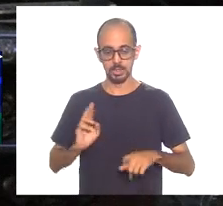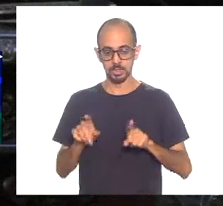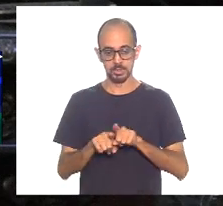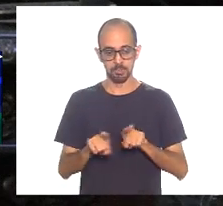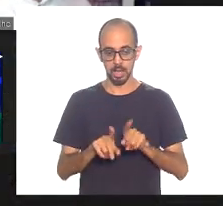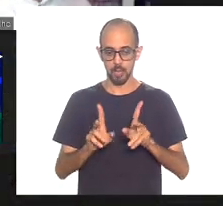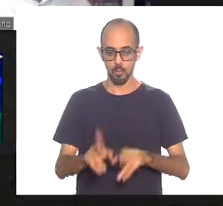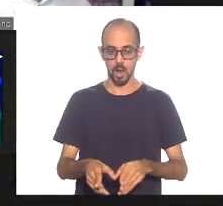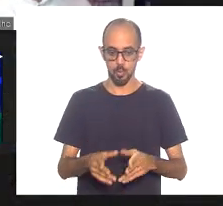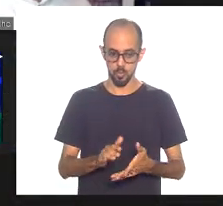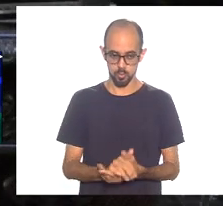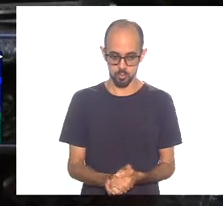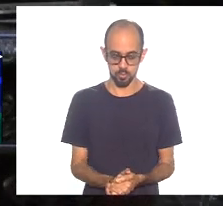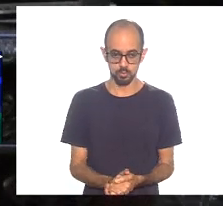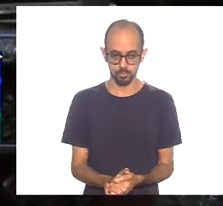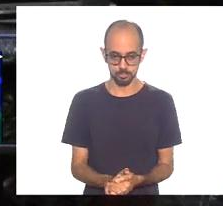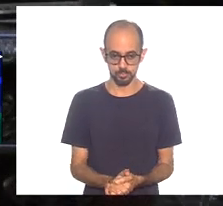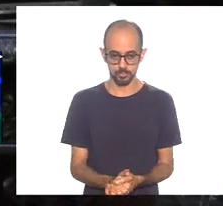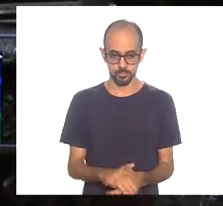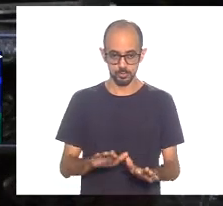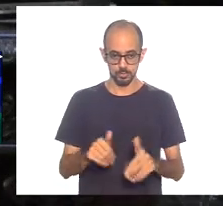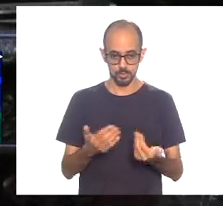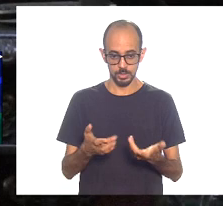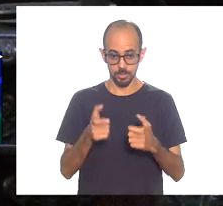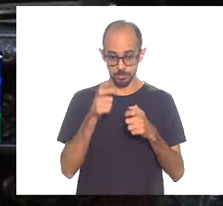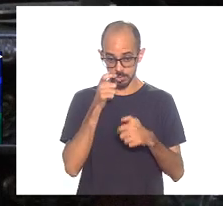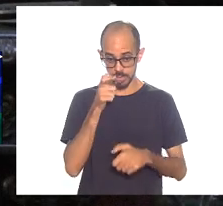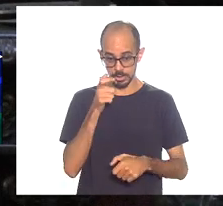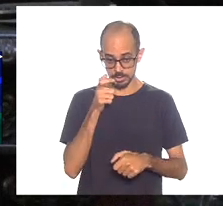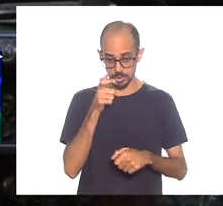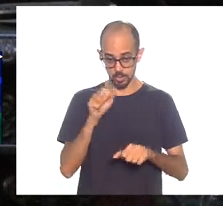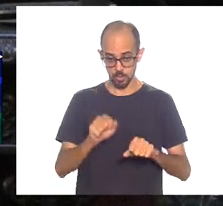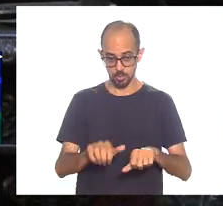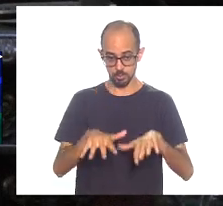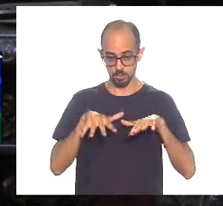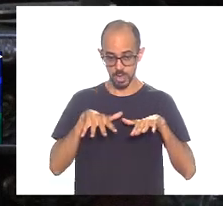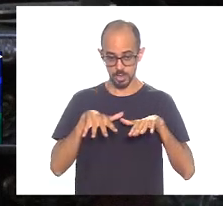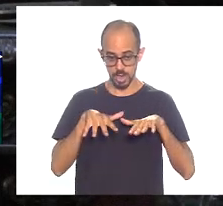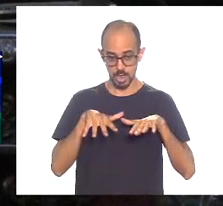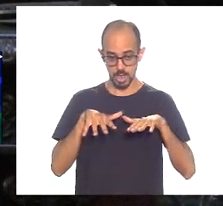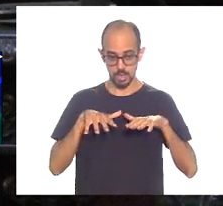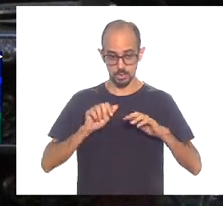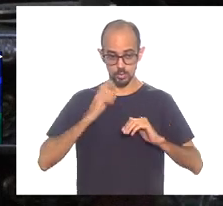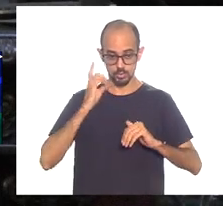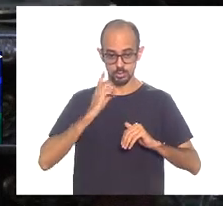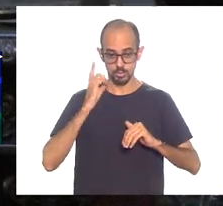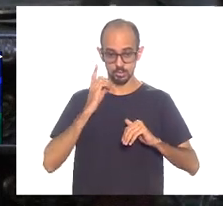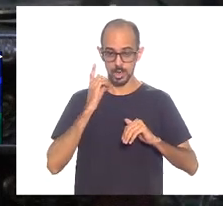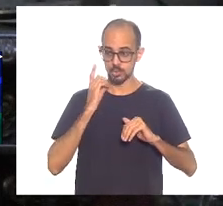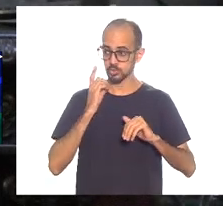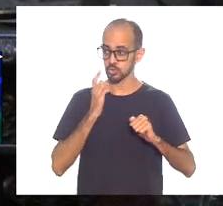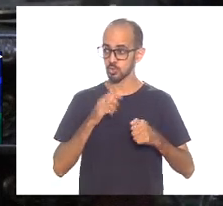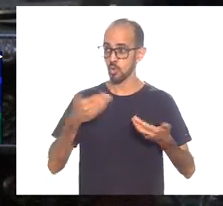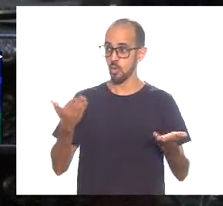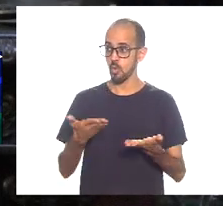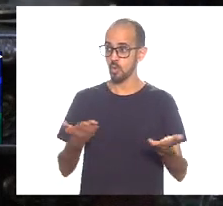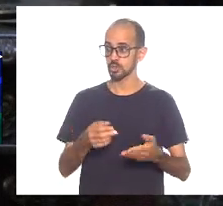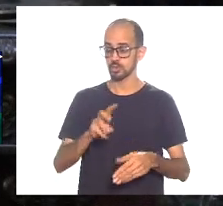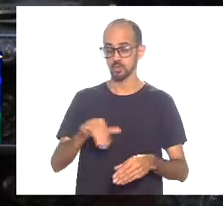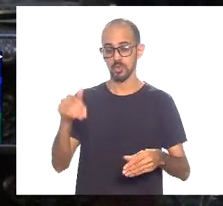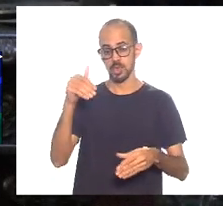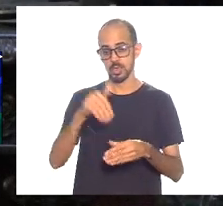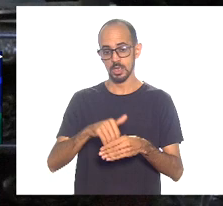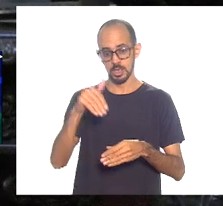a e eu queria chamar atenção do plenário e nós hoje vamos eleger Esse